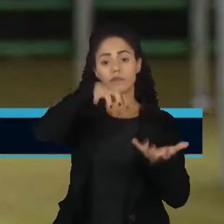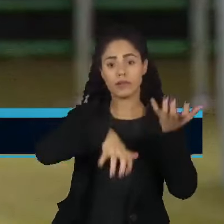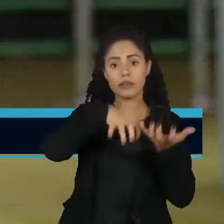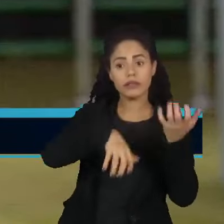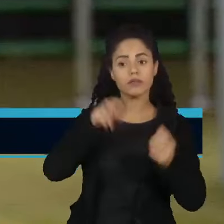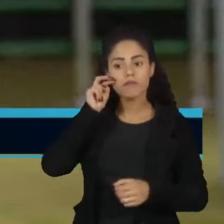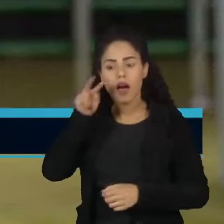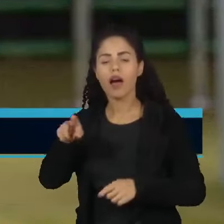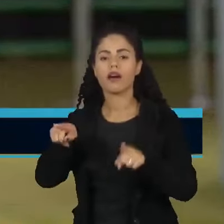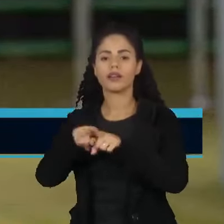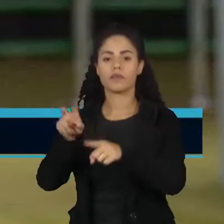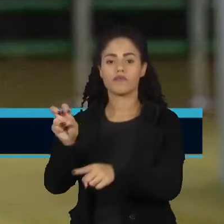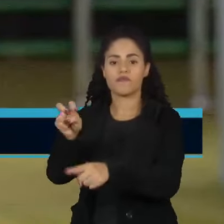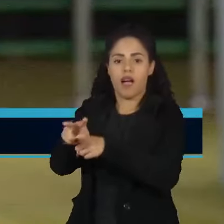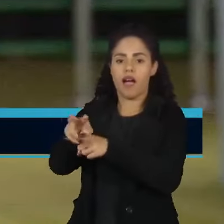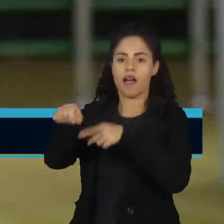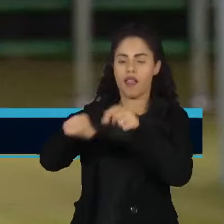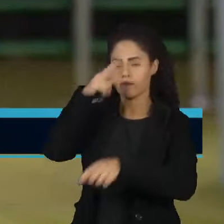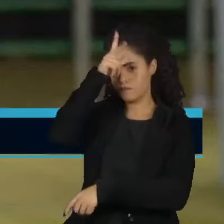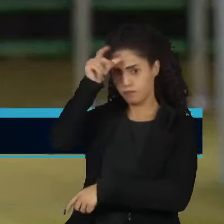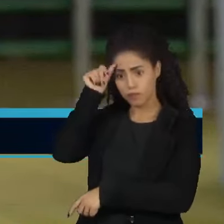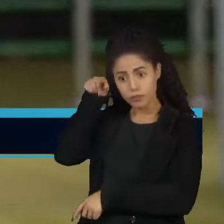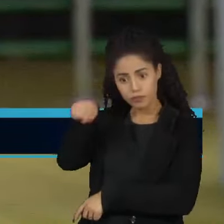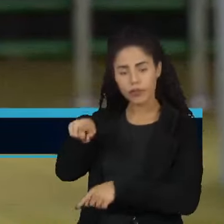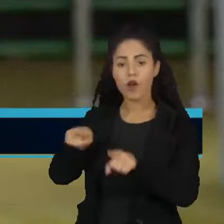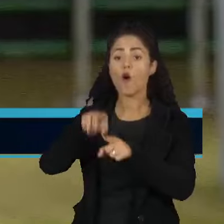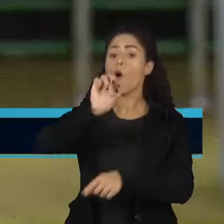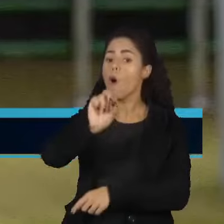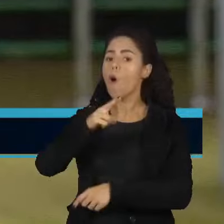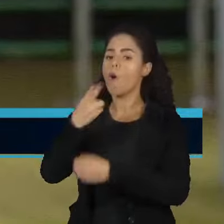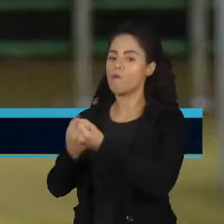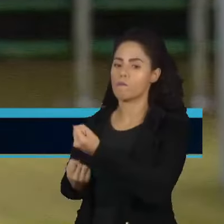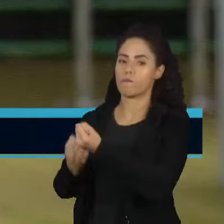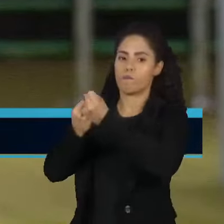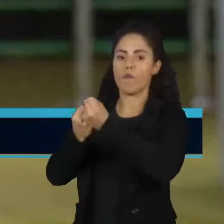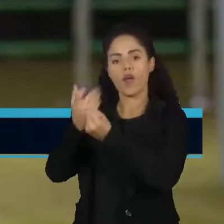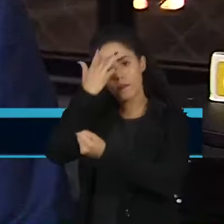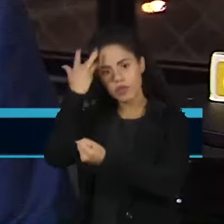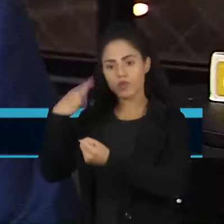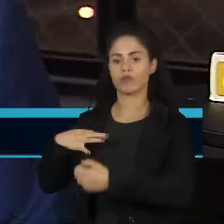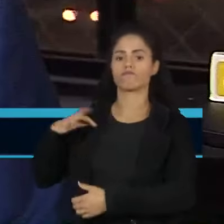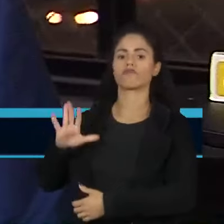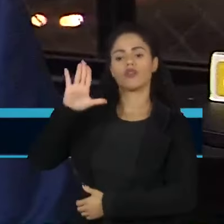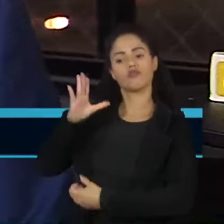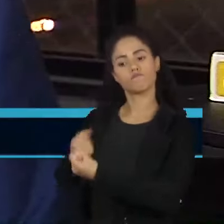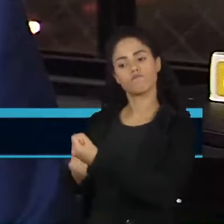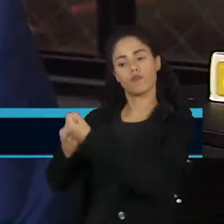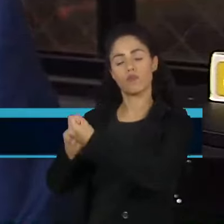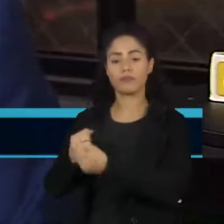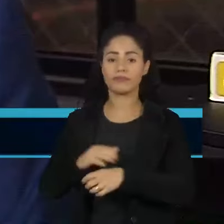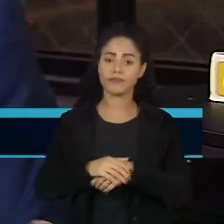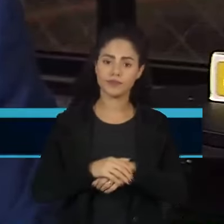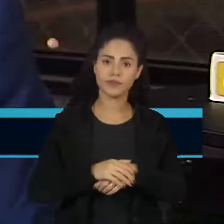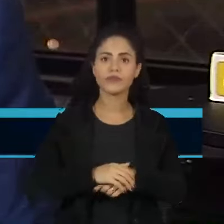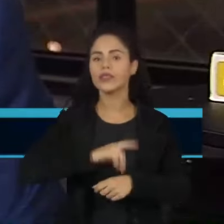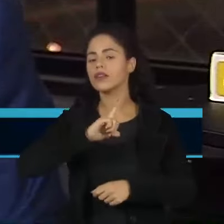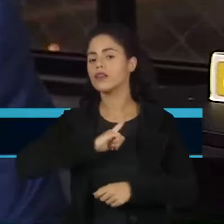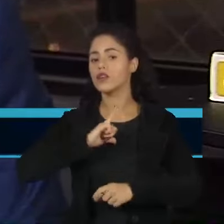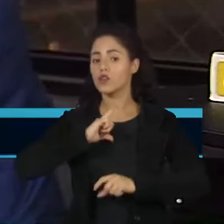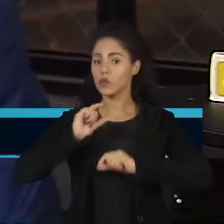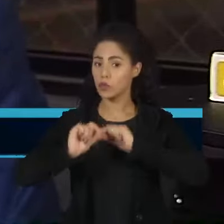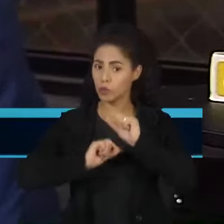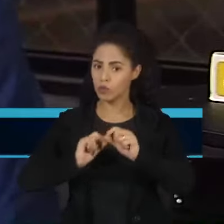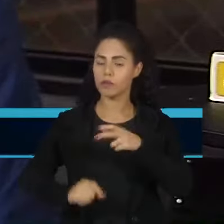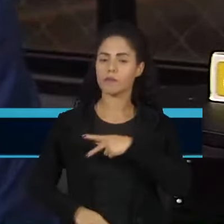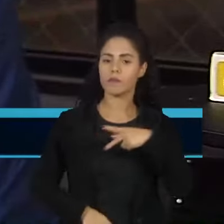para concorrer nas eleições, ou então para apoiar a campanha de aliados. Há uma combinação entre a